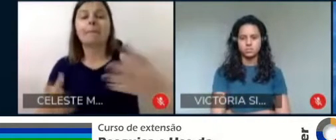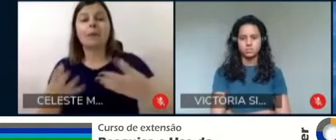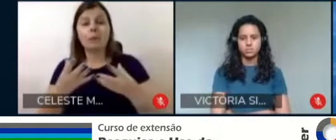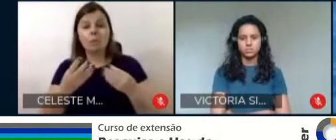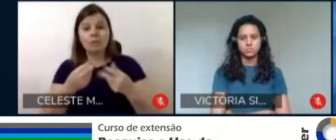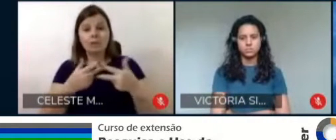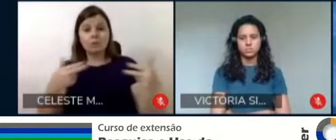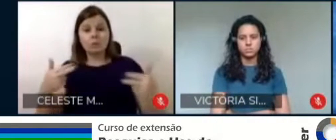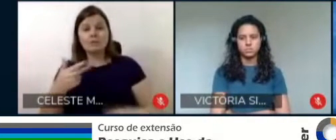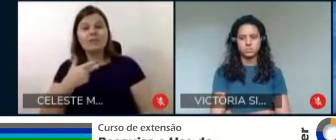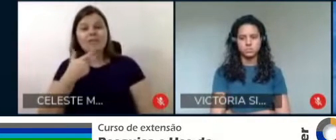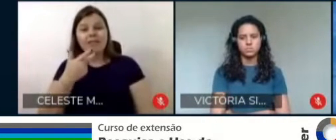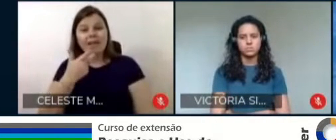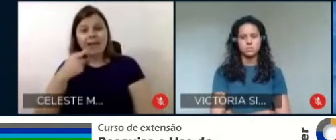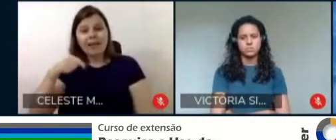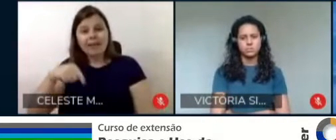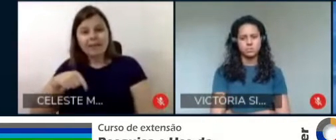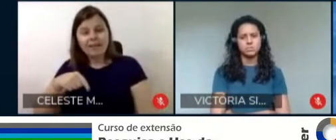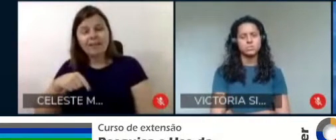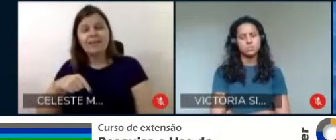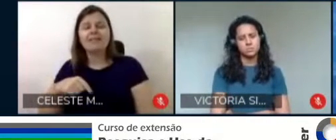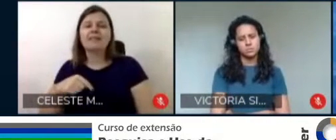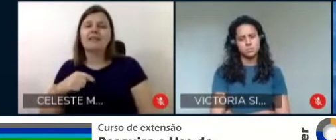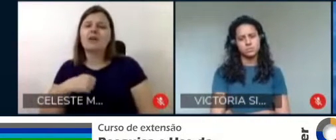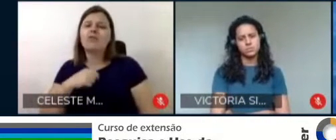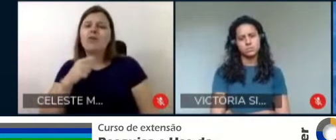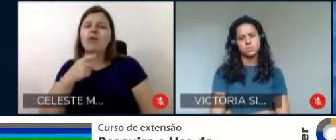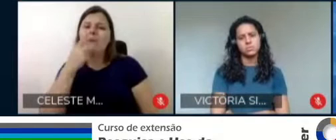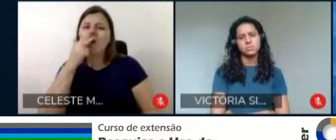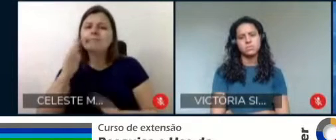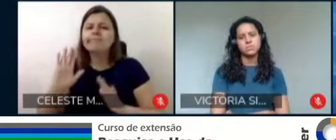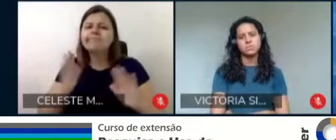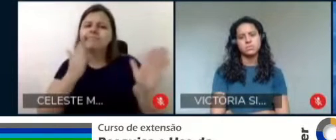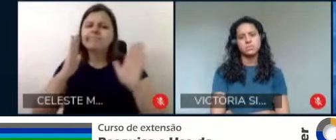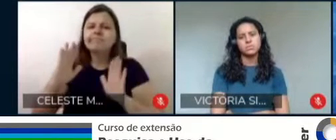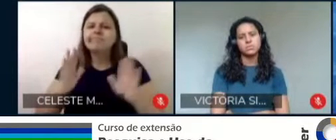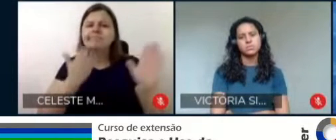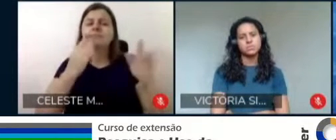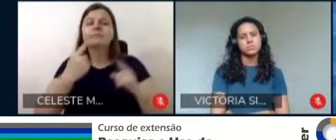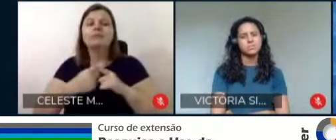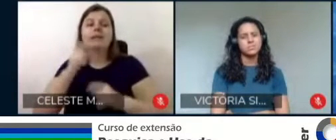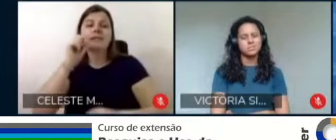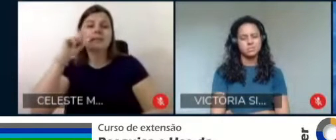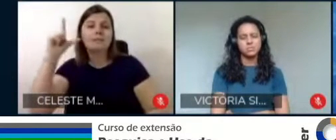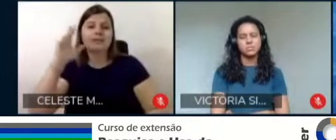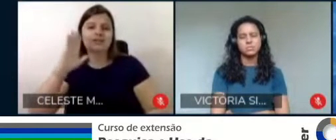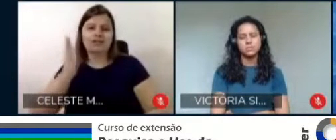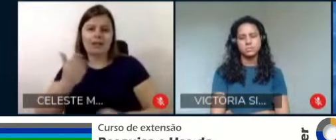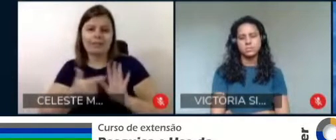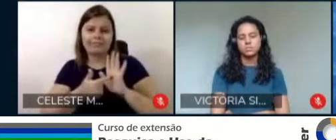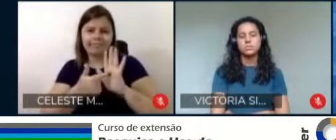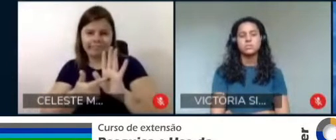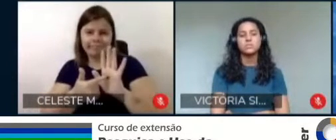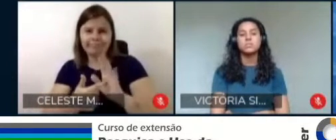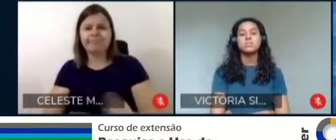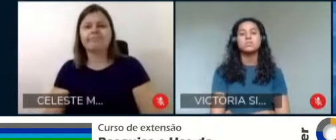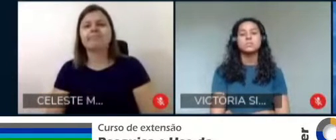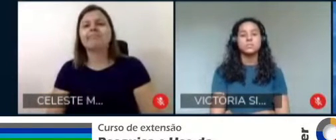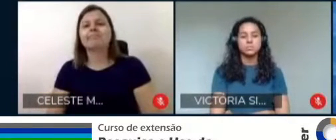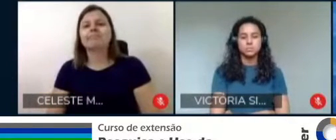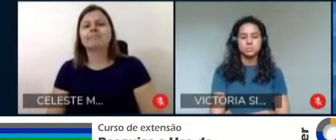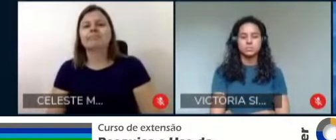pouco mais batido, porque a gente acabou de ver no turno da manhã. Mas eu tinha pensado em cortar da apresentação, mas eu mantive